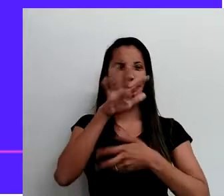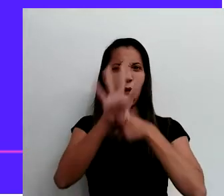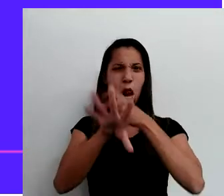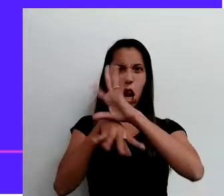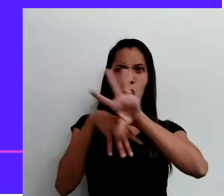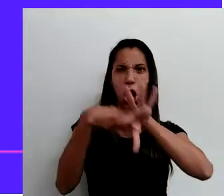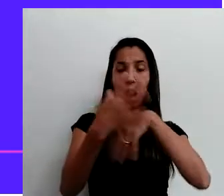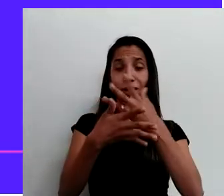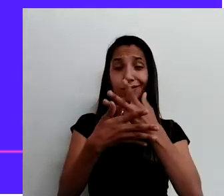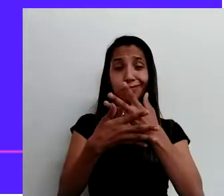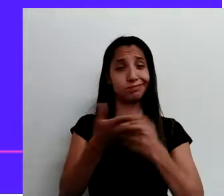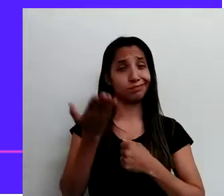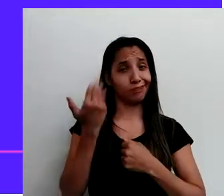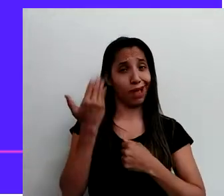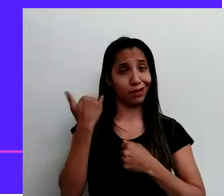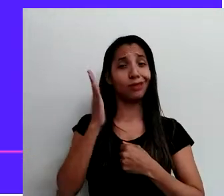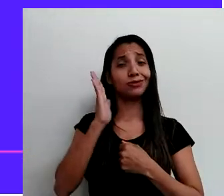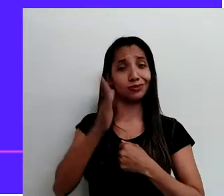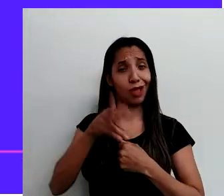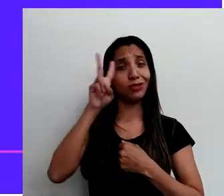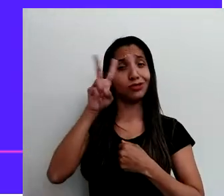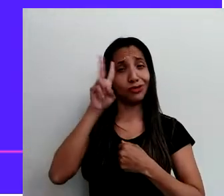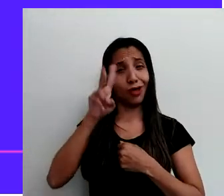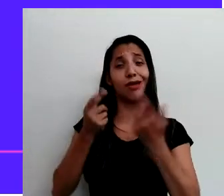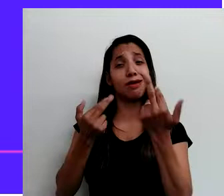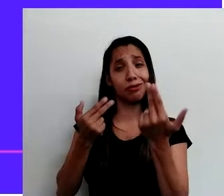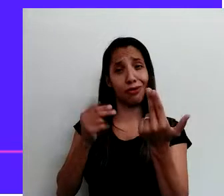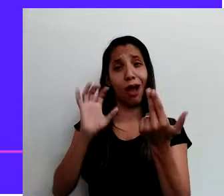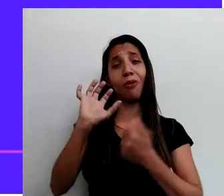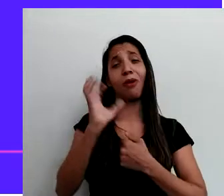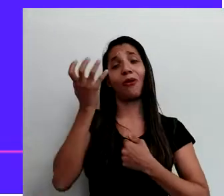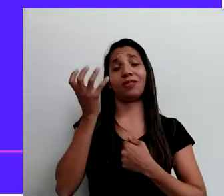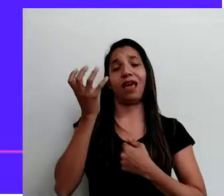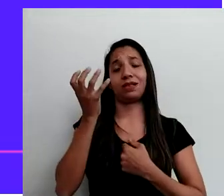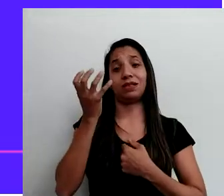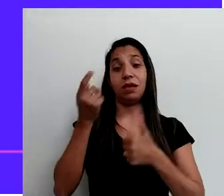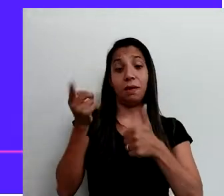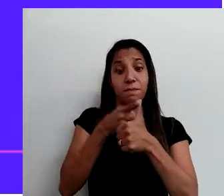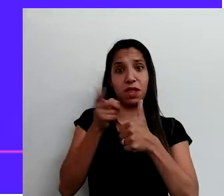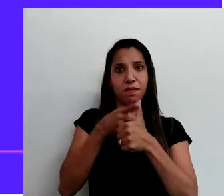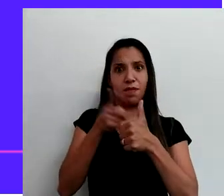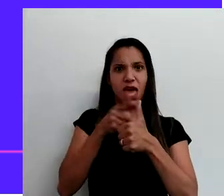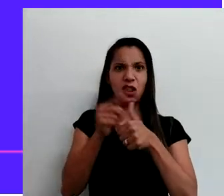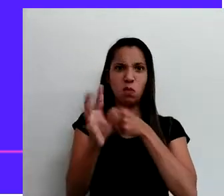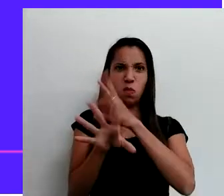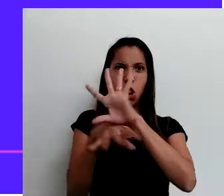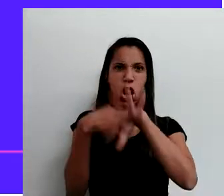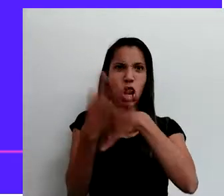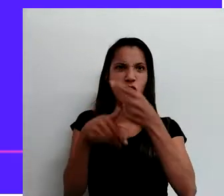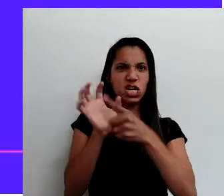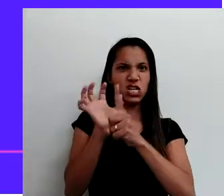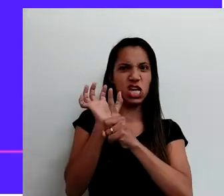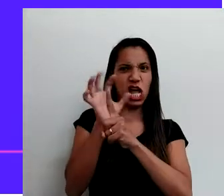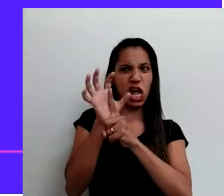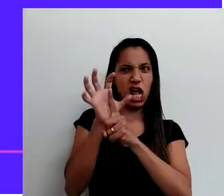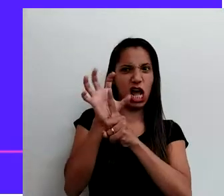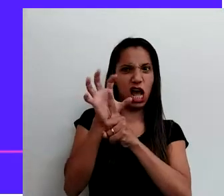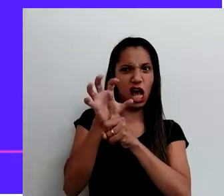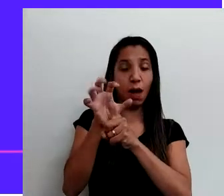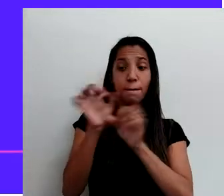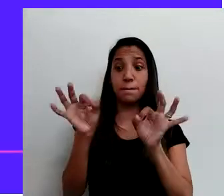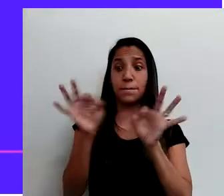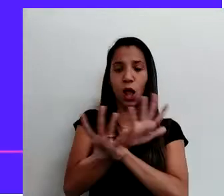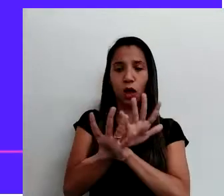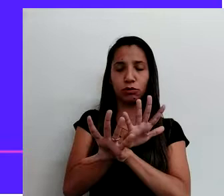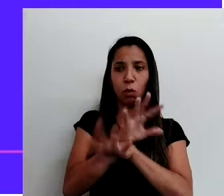né? Você divide para governar, você cria o caos para poder controlar. Então, o livro